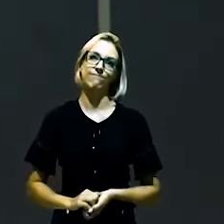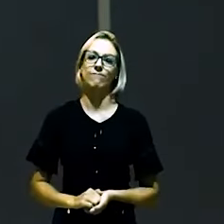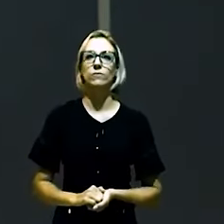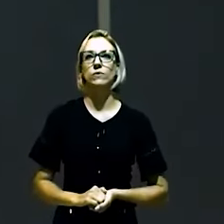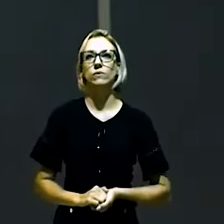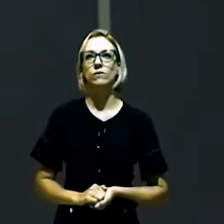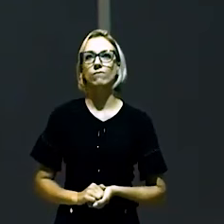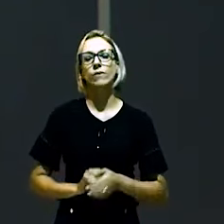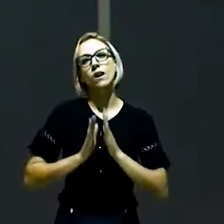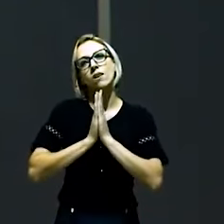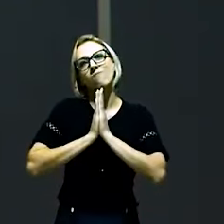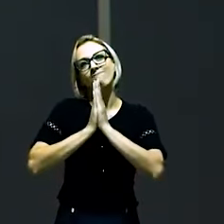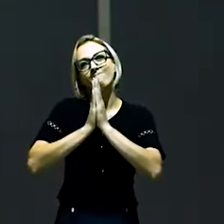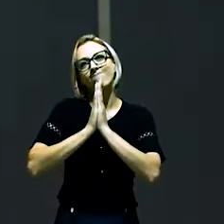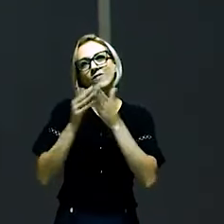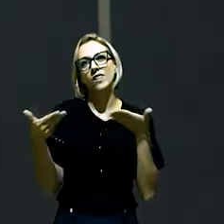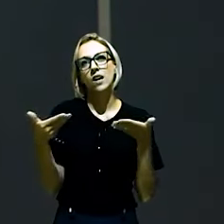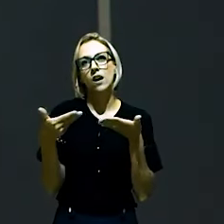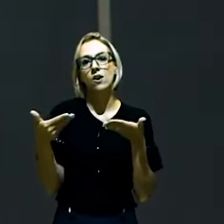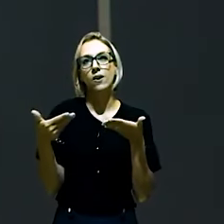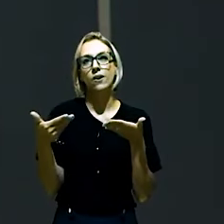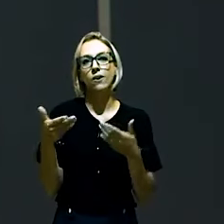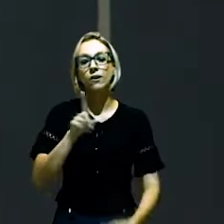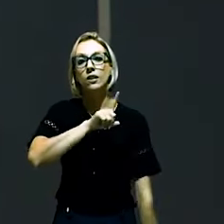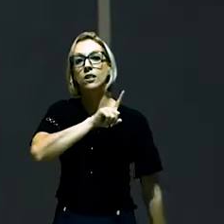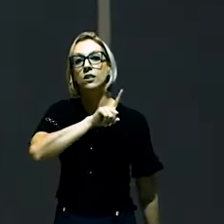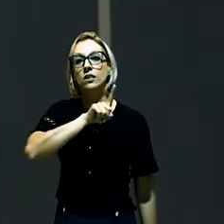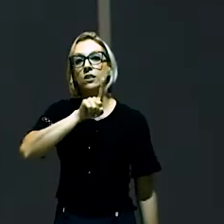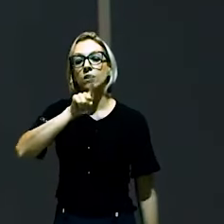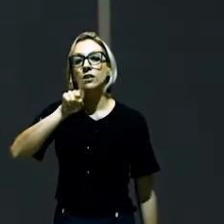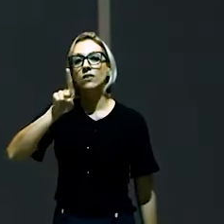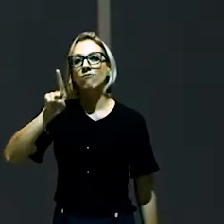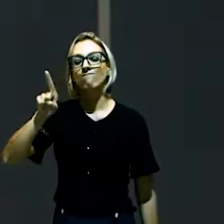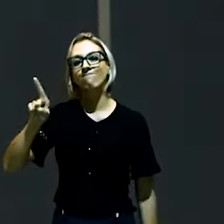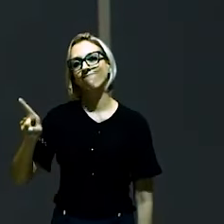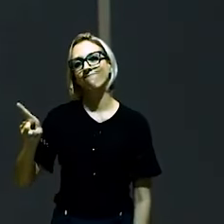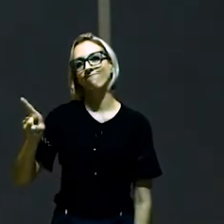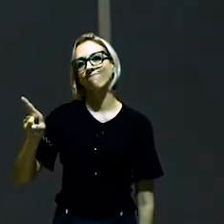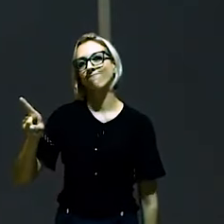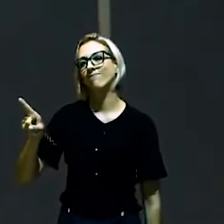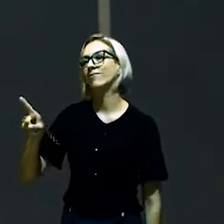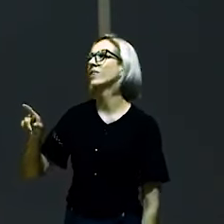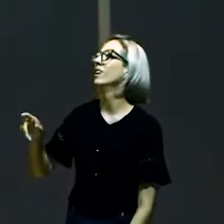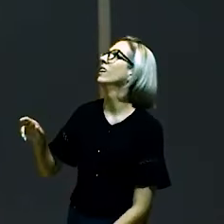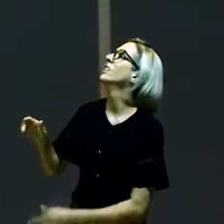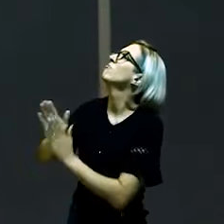O meu clamor hoje por você é pedindo socorro de Deus para a sua